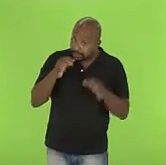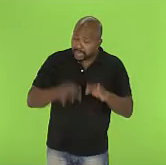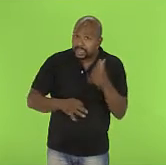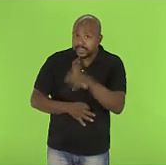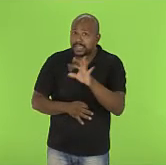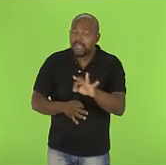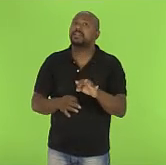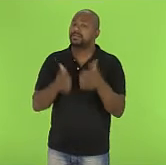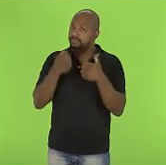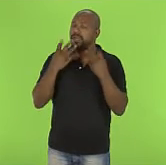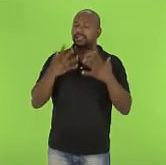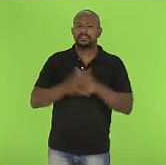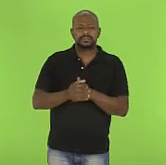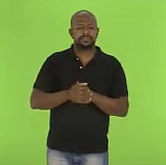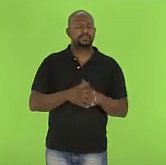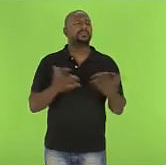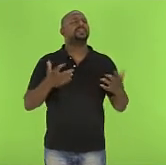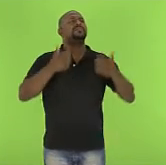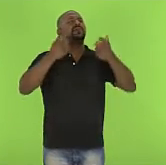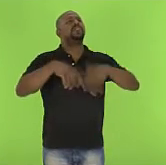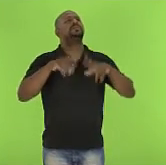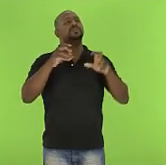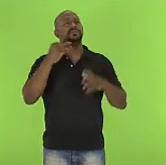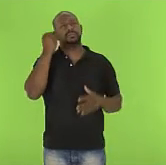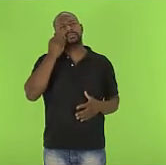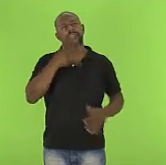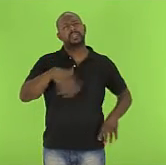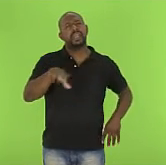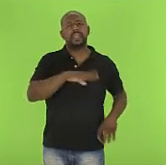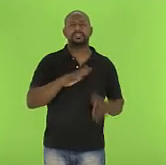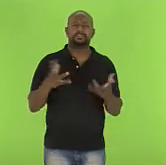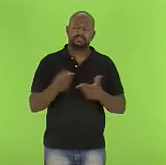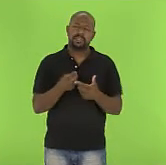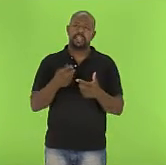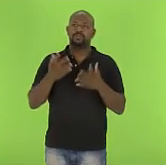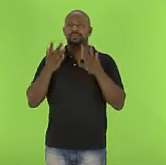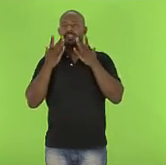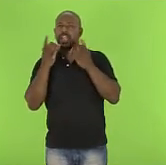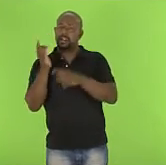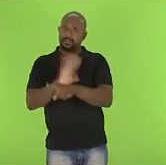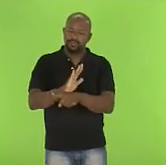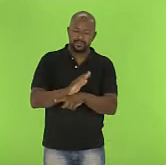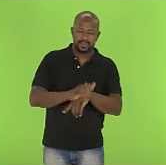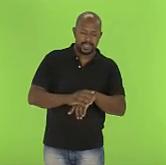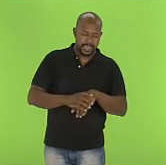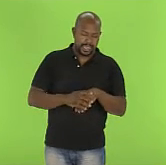mim, que dá certo, hein? Dá certo a beça. Mas falando um pouco sobre a experiência, espetáculo, filme,